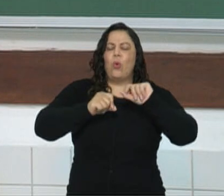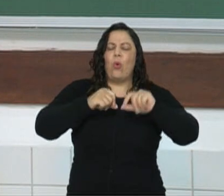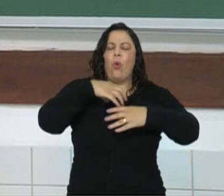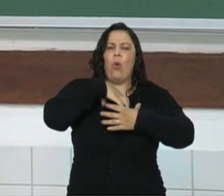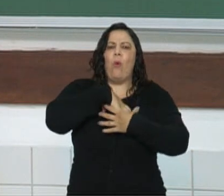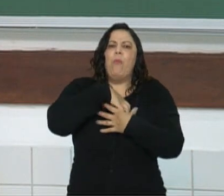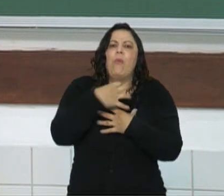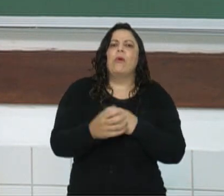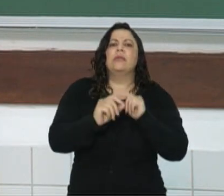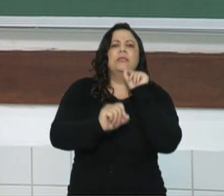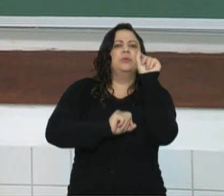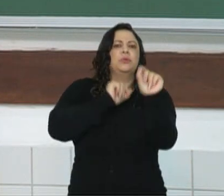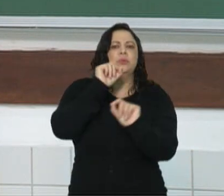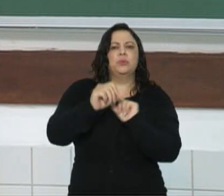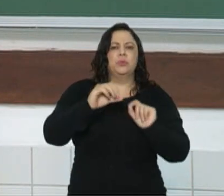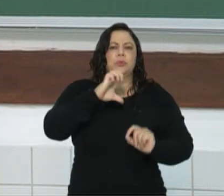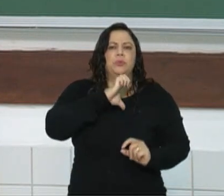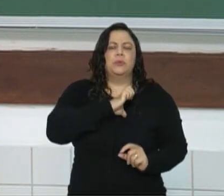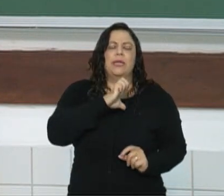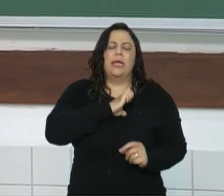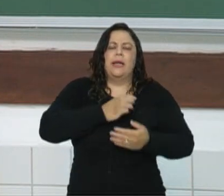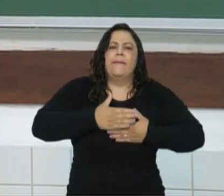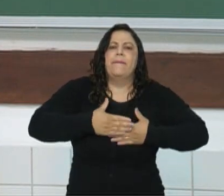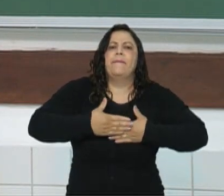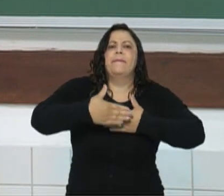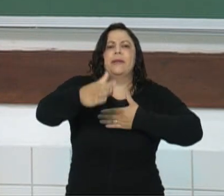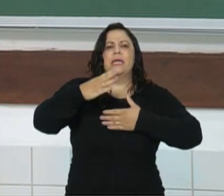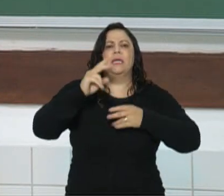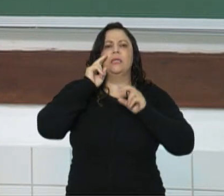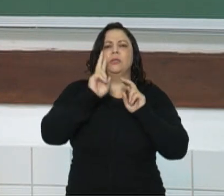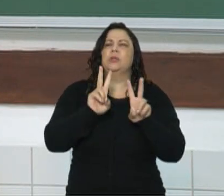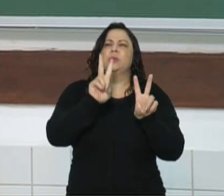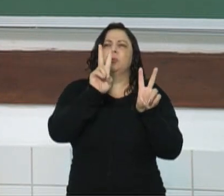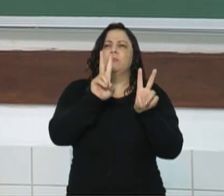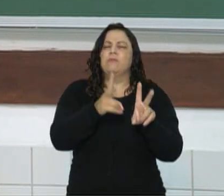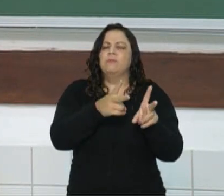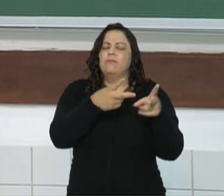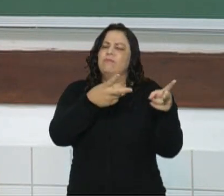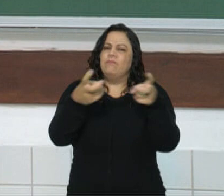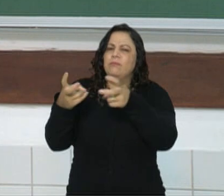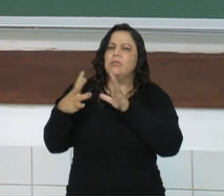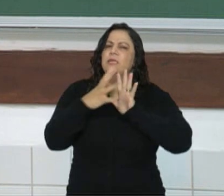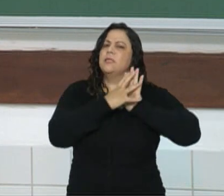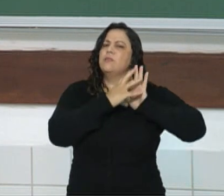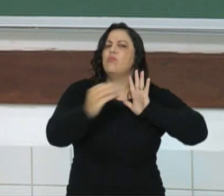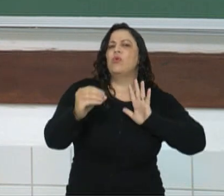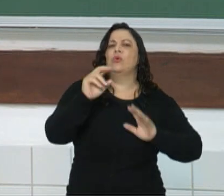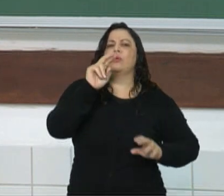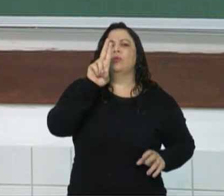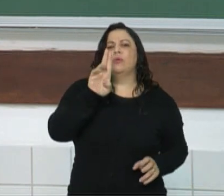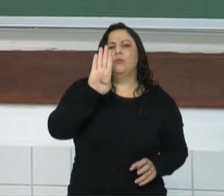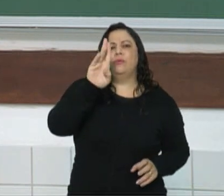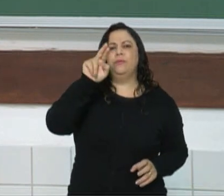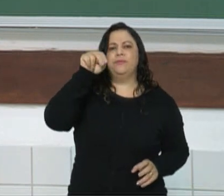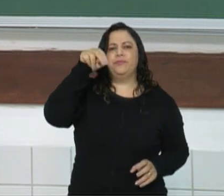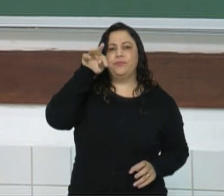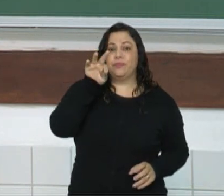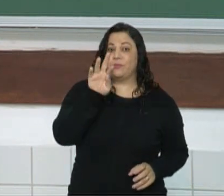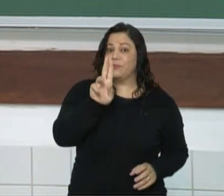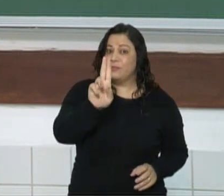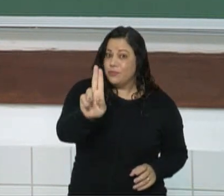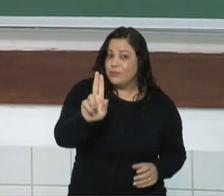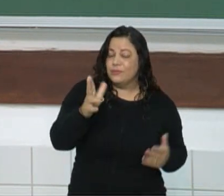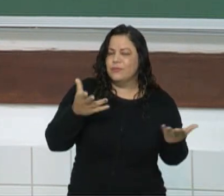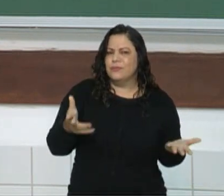porque estamos pensando a ética a partir dessa visão Ubuntu, é pensar como a minha